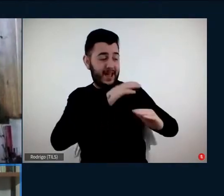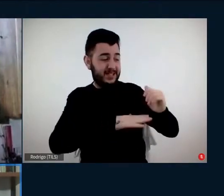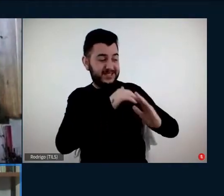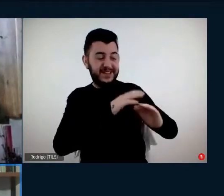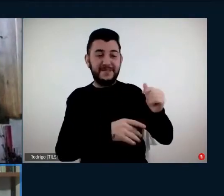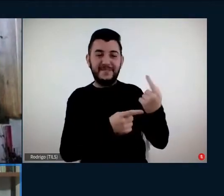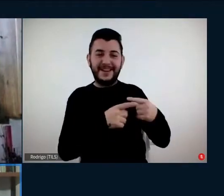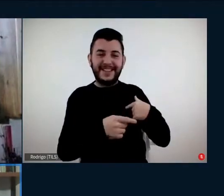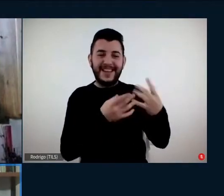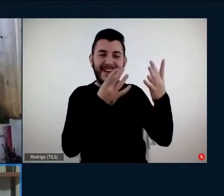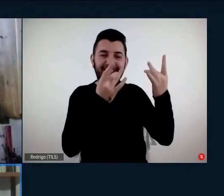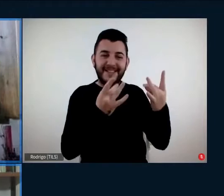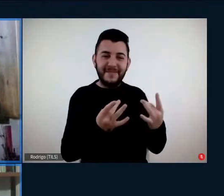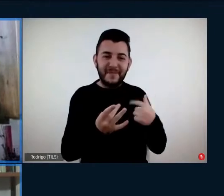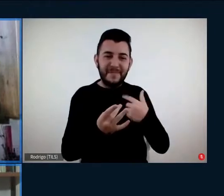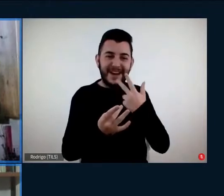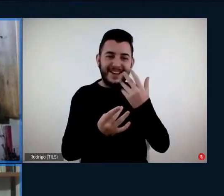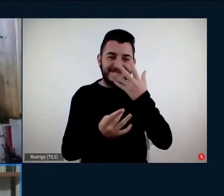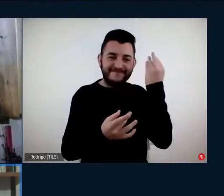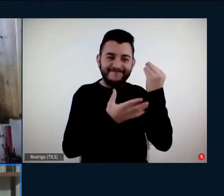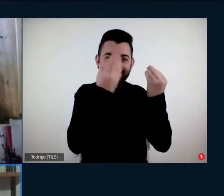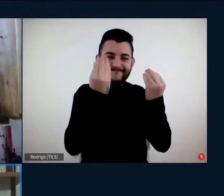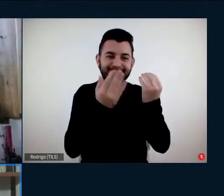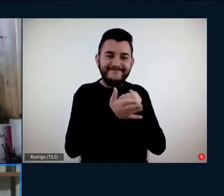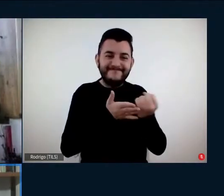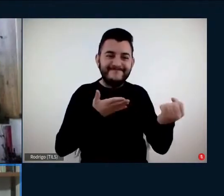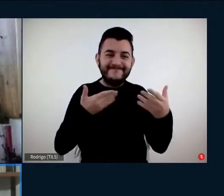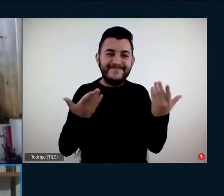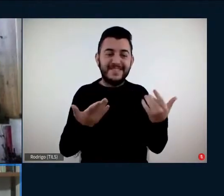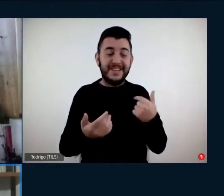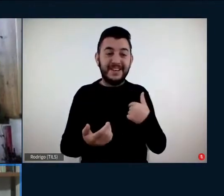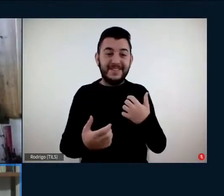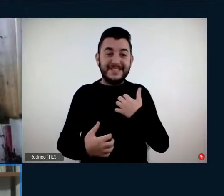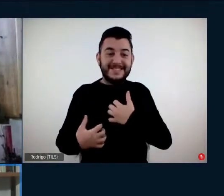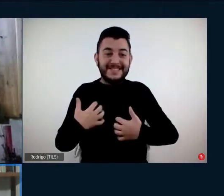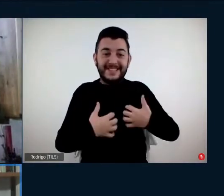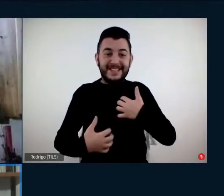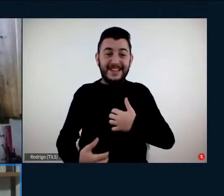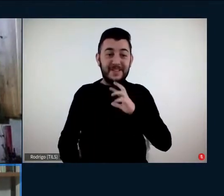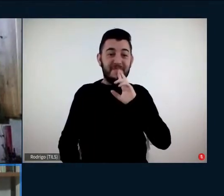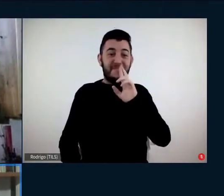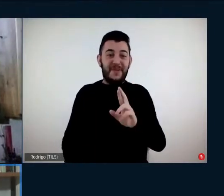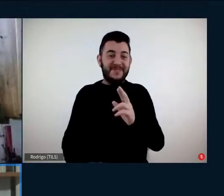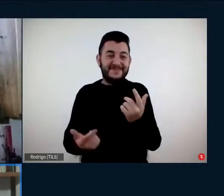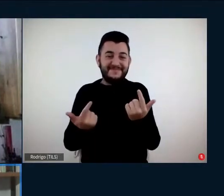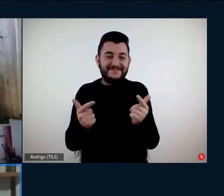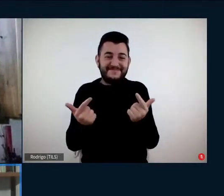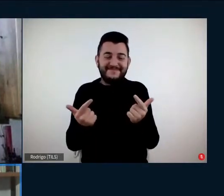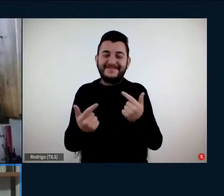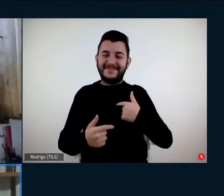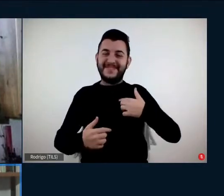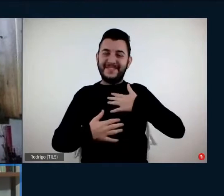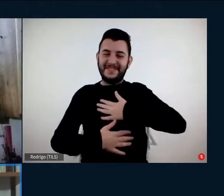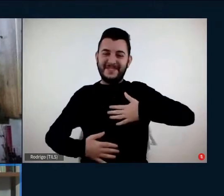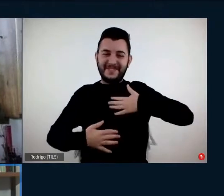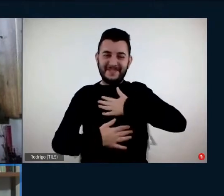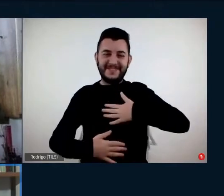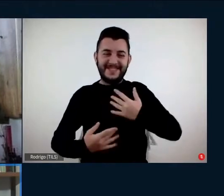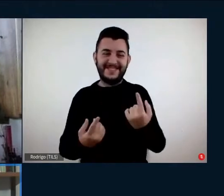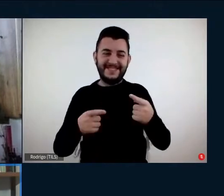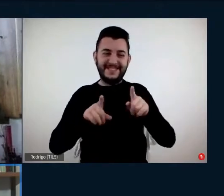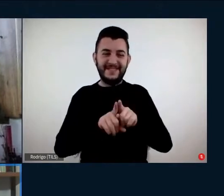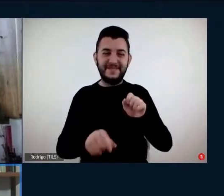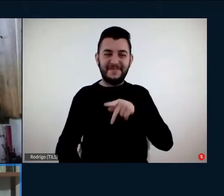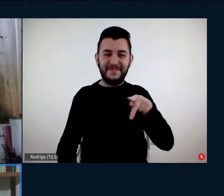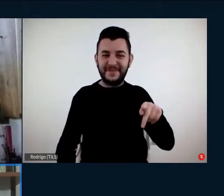é a minha inquietação, eu não tenho nenhuma resposta, de fato, talvez depois eu até gostaria de ouvir o Carlos e